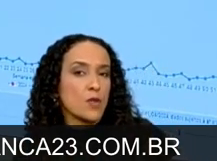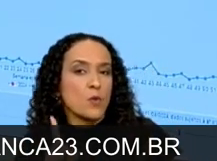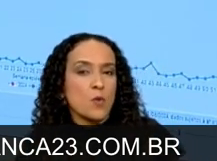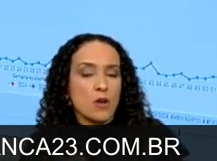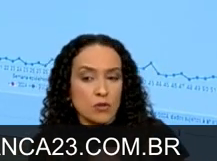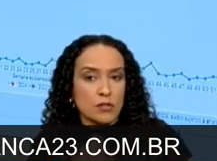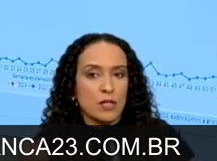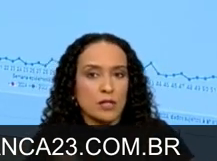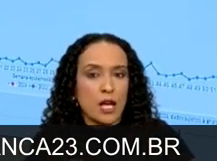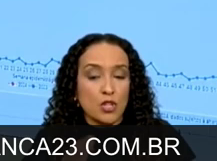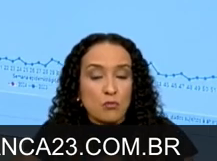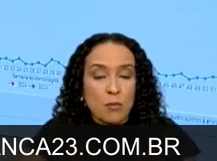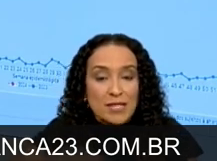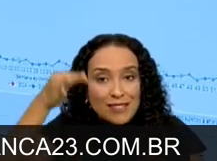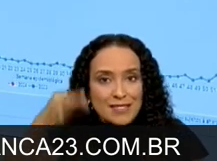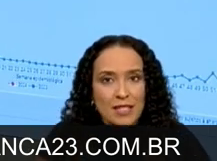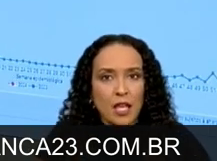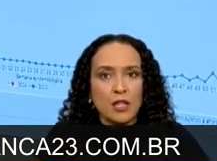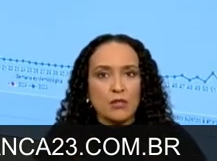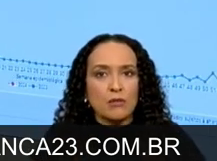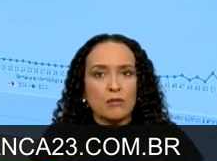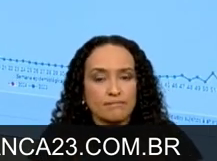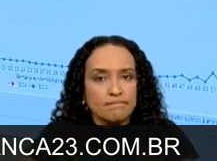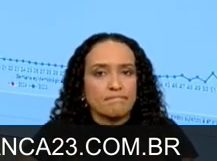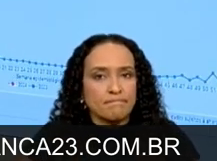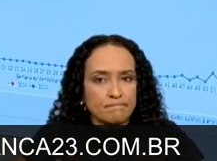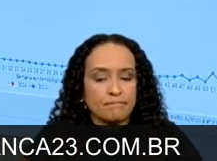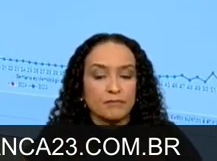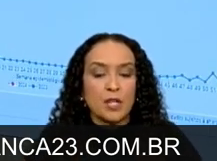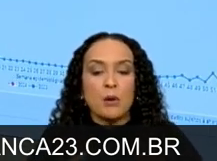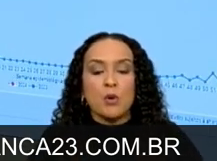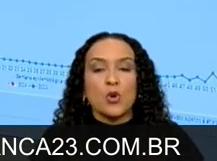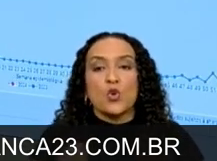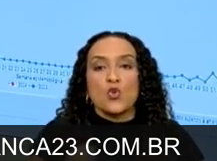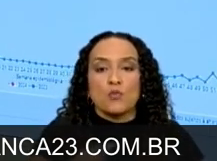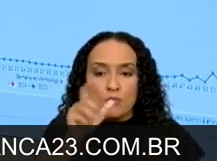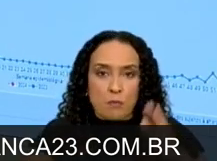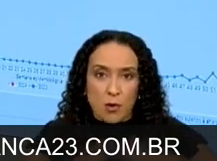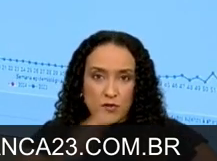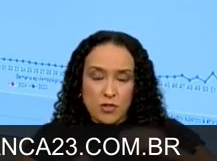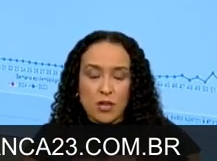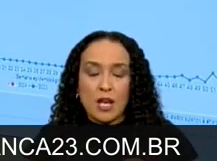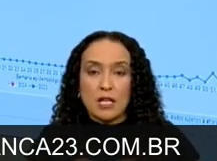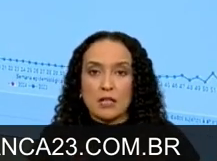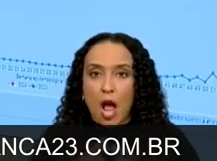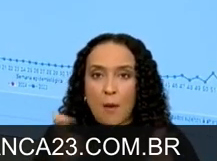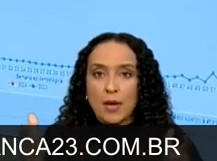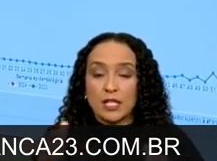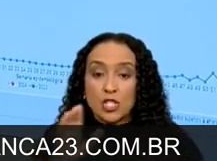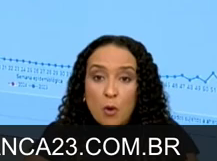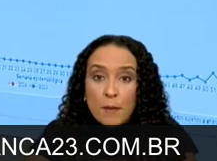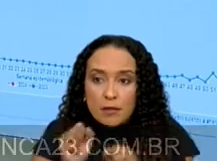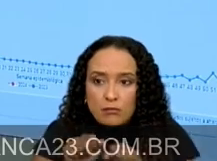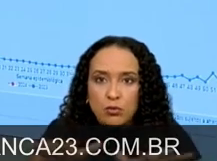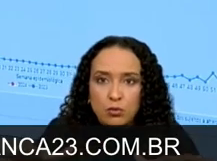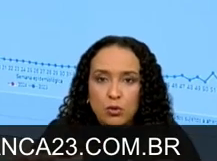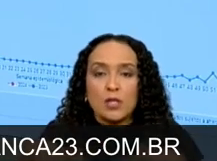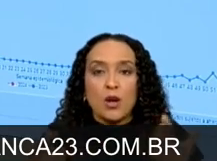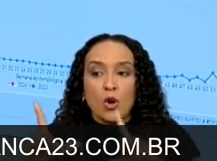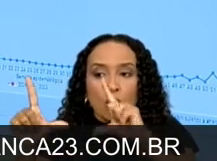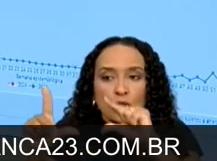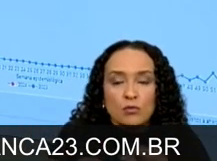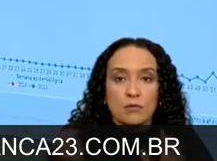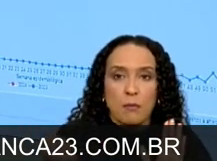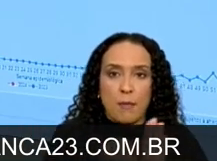certo. Por quê? Porque muitas vezes o número de agentes de endemia aumenta no momento da epidemia. Então eu vou mitigar, eu vou reduzir